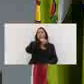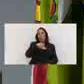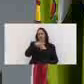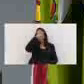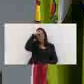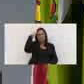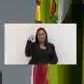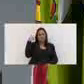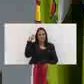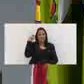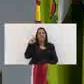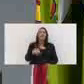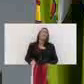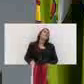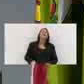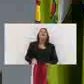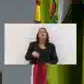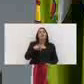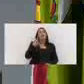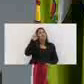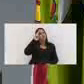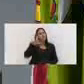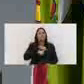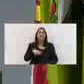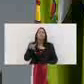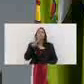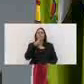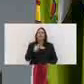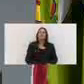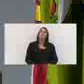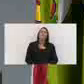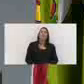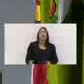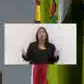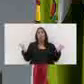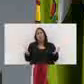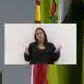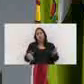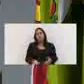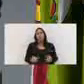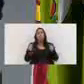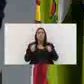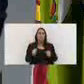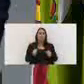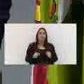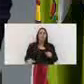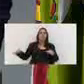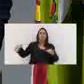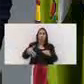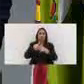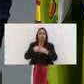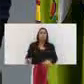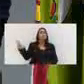vereador Baldi? Então o senhor tem conhecimento disso. Mas hoje eu não poderia deixar de usar essa tribuna,